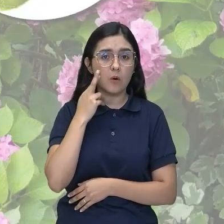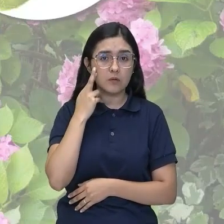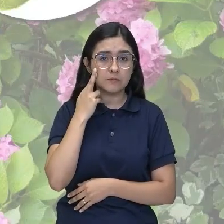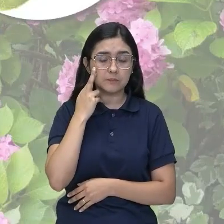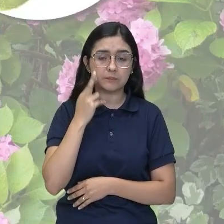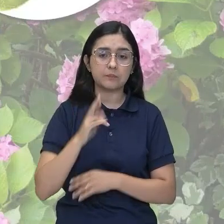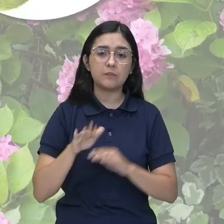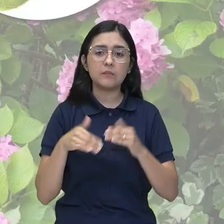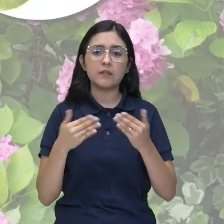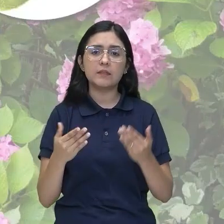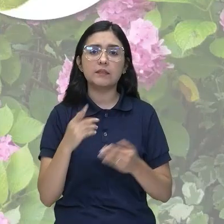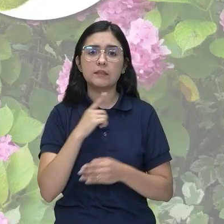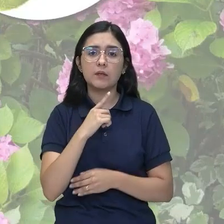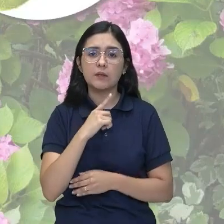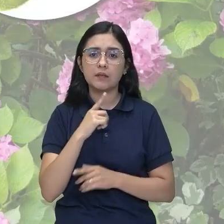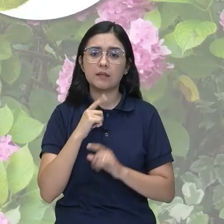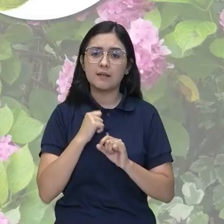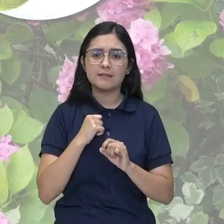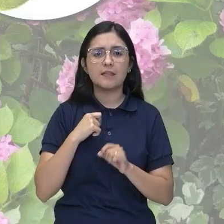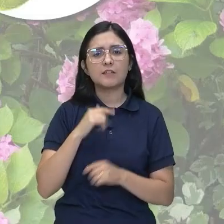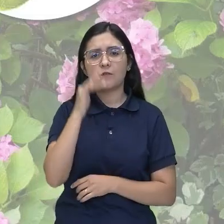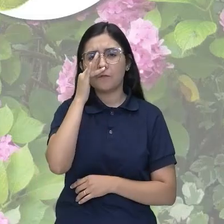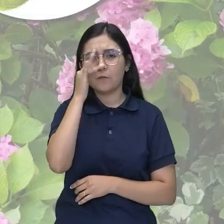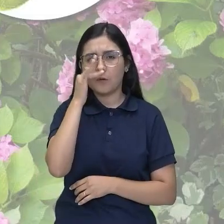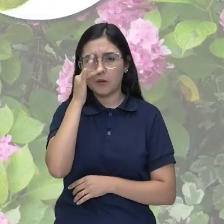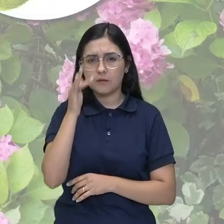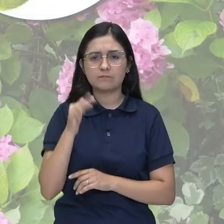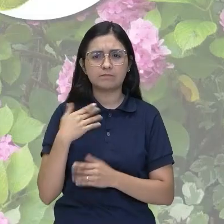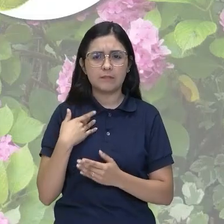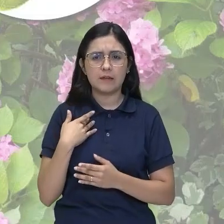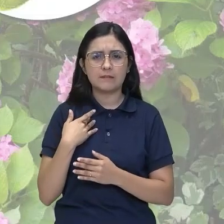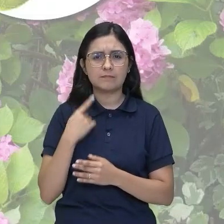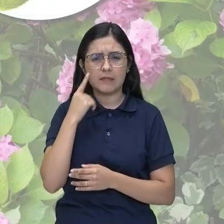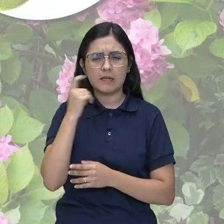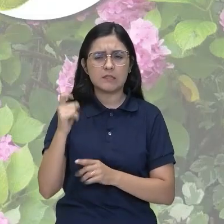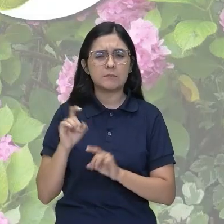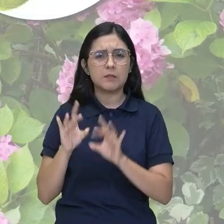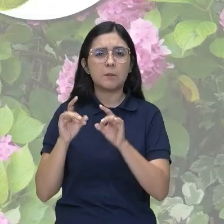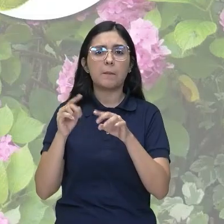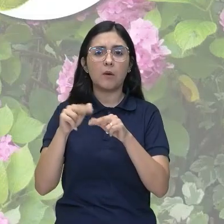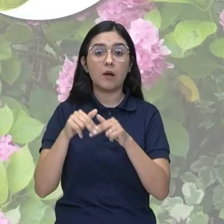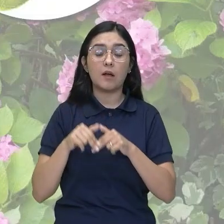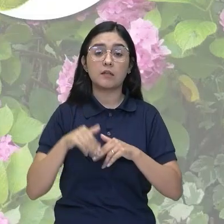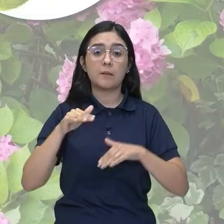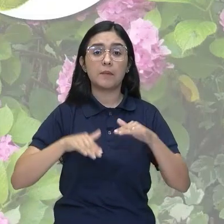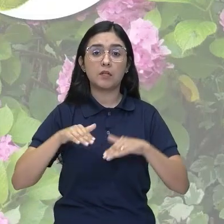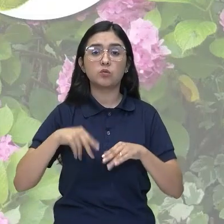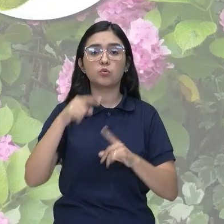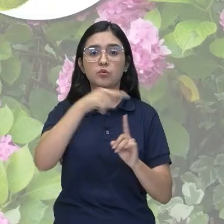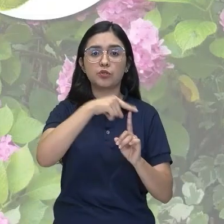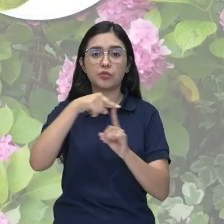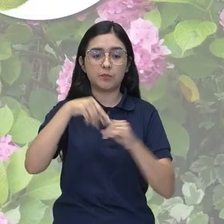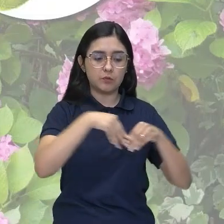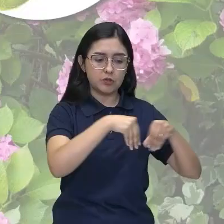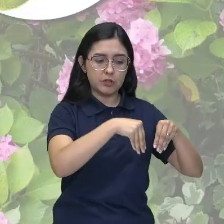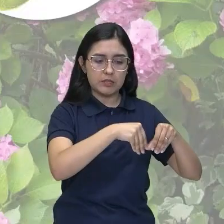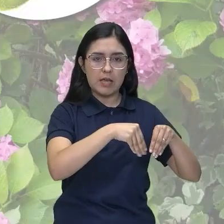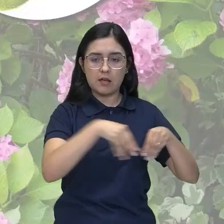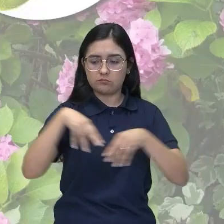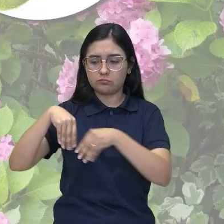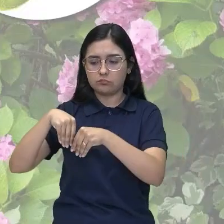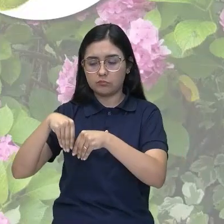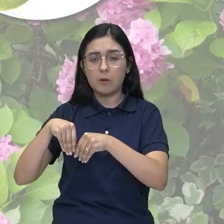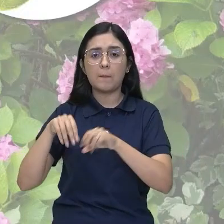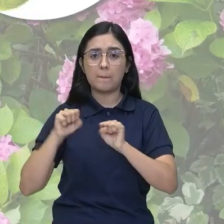são muito especiais, né? Porque, dependendo do tipo de solo, ela pode